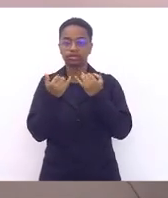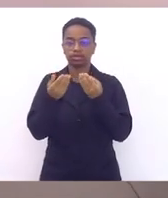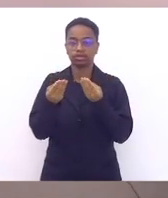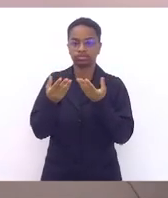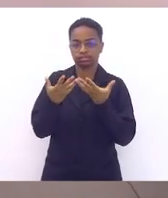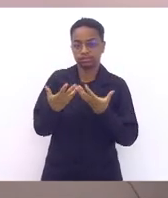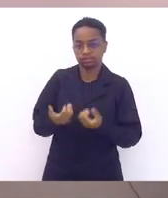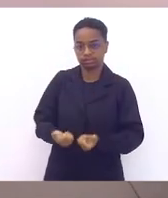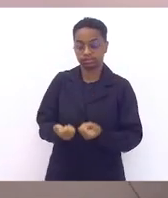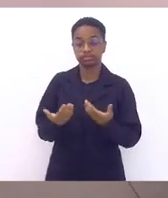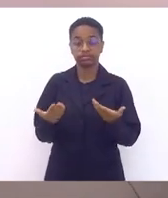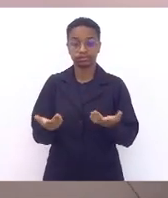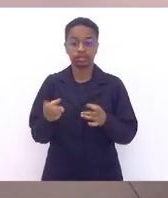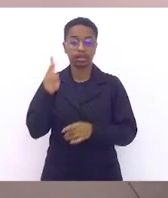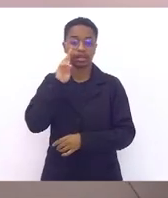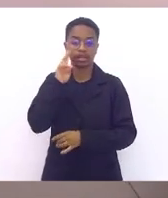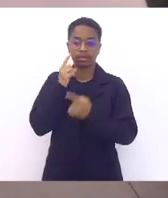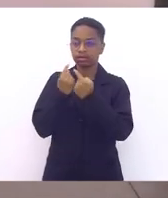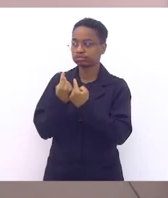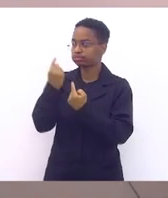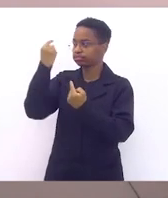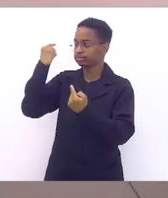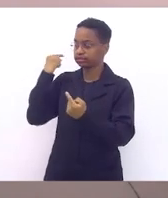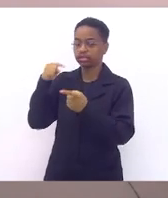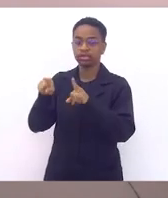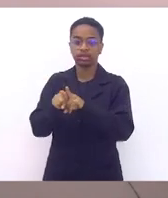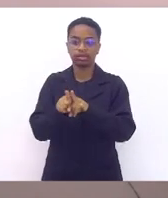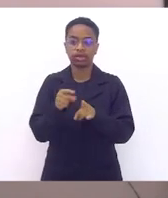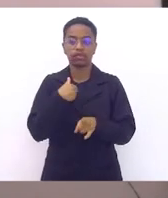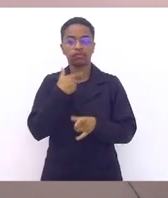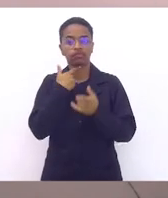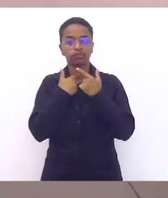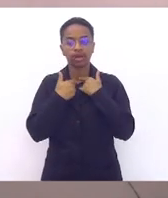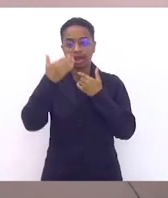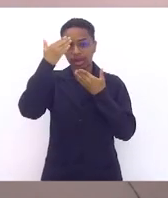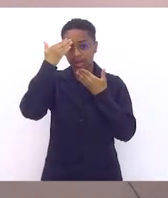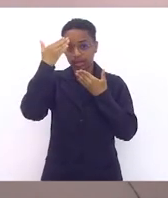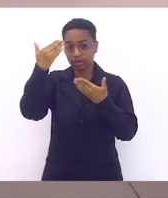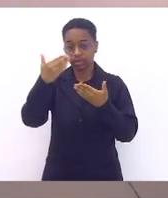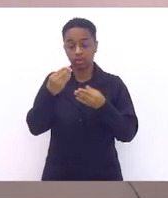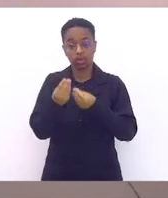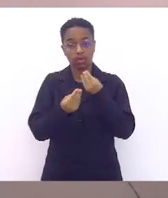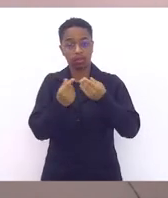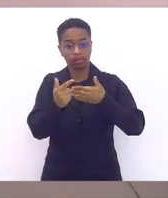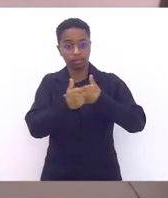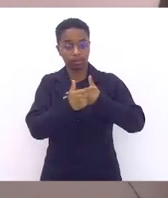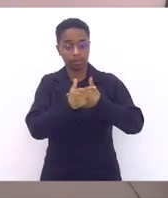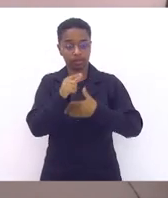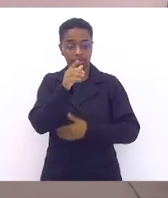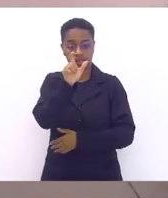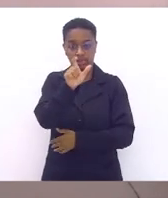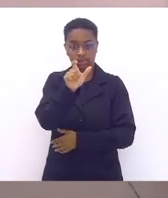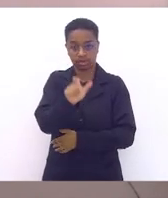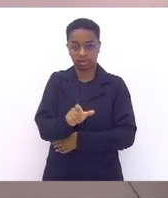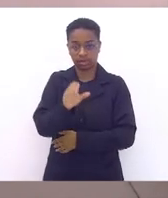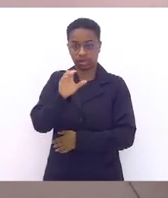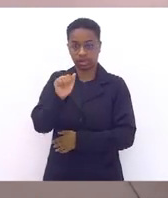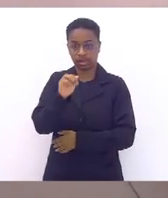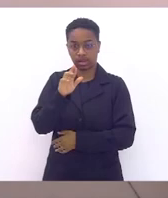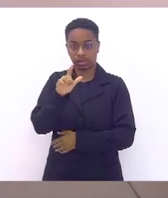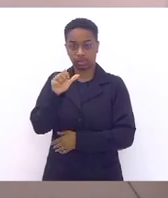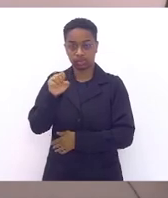aí, fazendo uma retrospectiva, e eu quero agradecer muito o papel que o Carlos Basília faz no